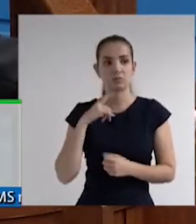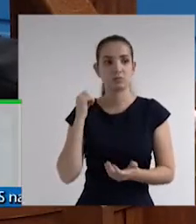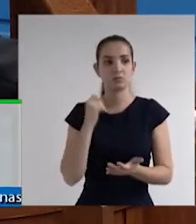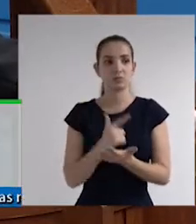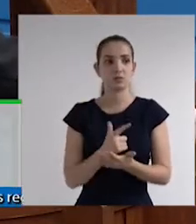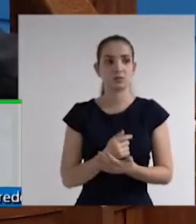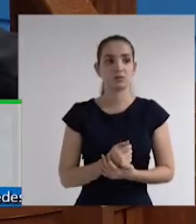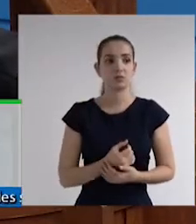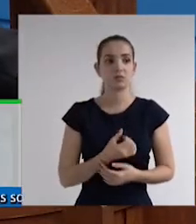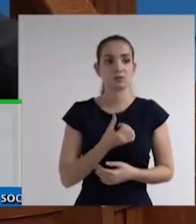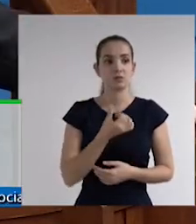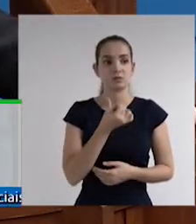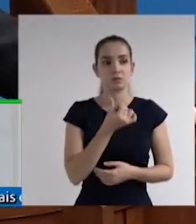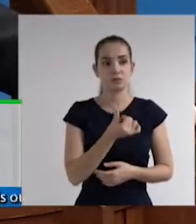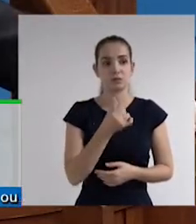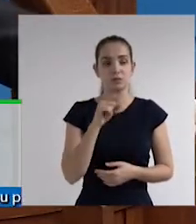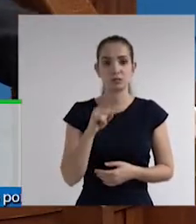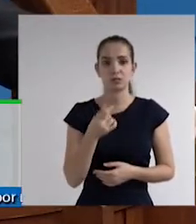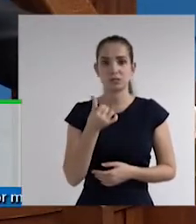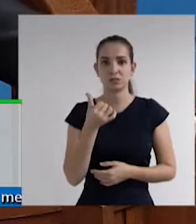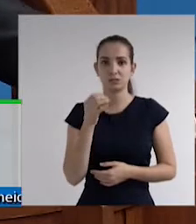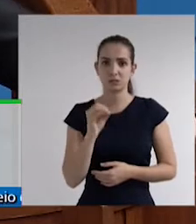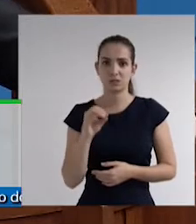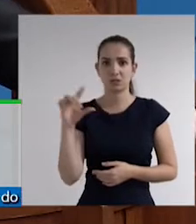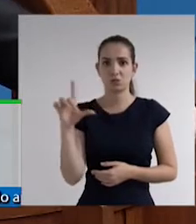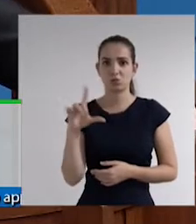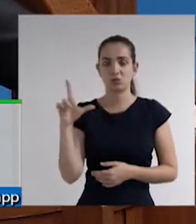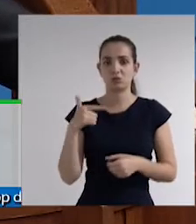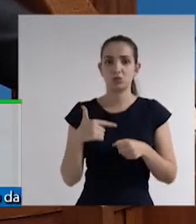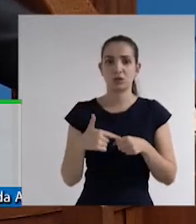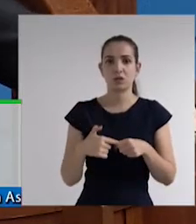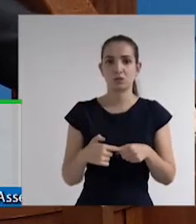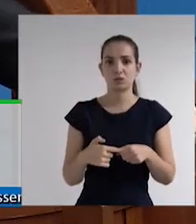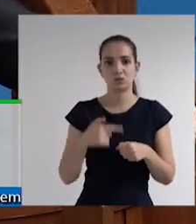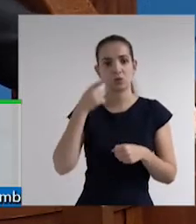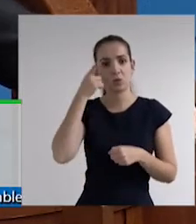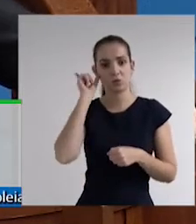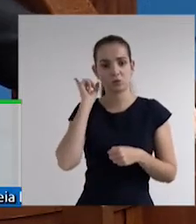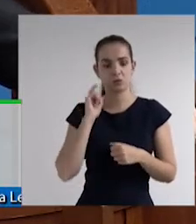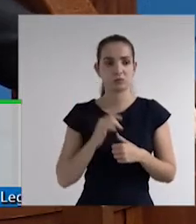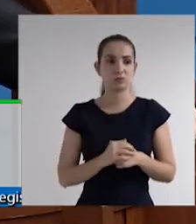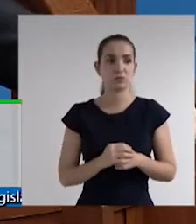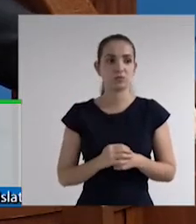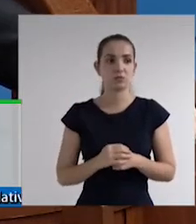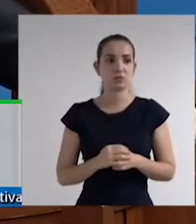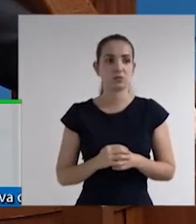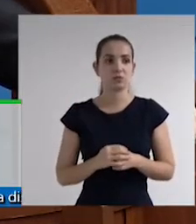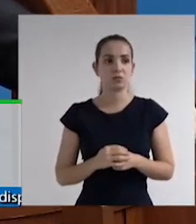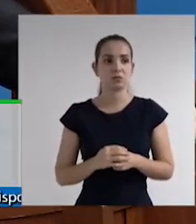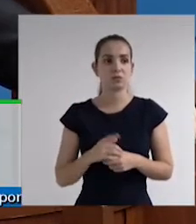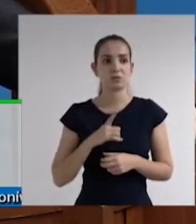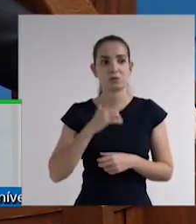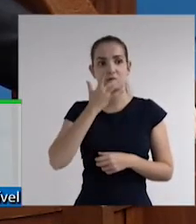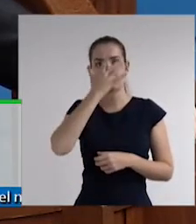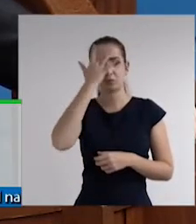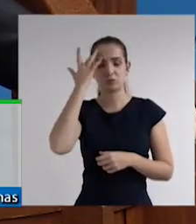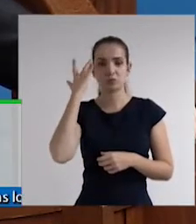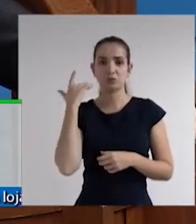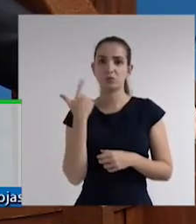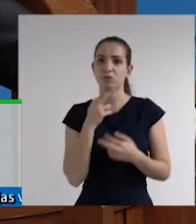6,60 o litro da gasolina, como foi feito em São Paulo ontem, por um irresponsável que parece que está